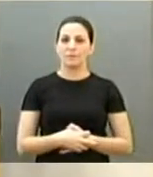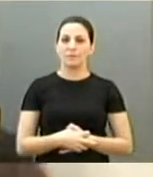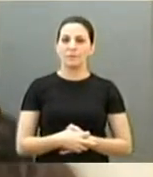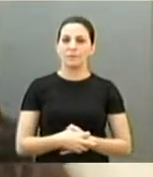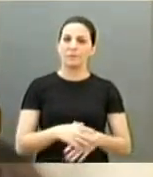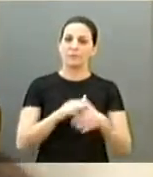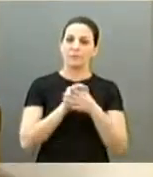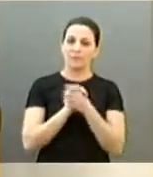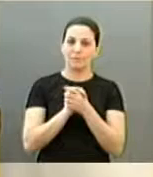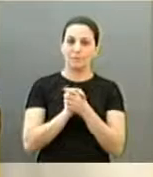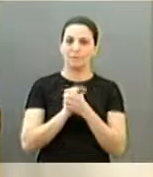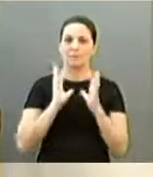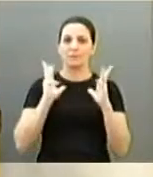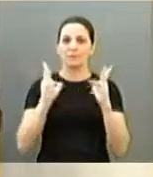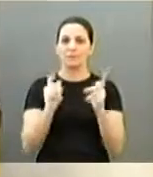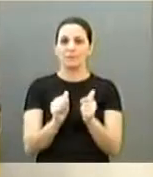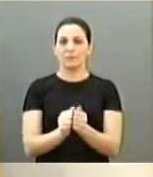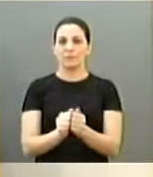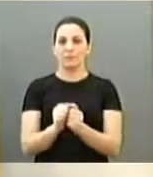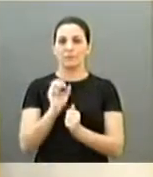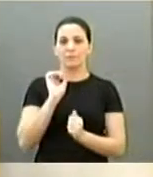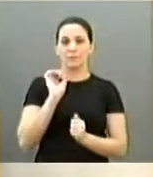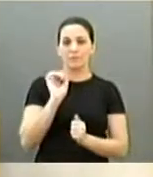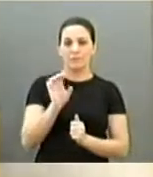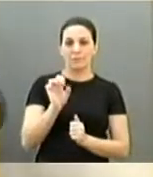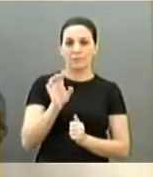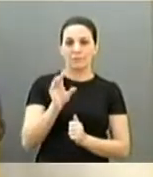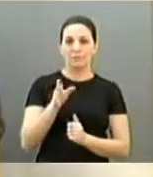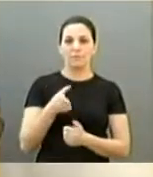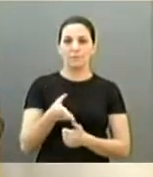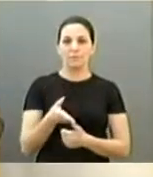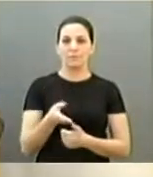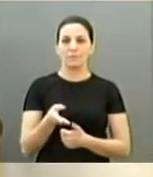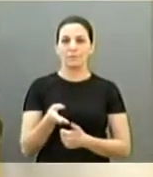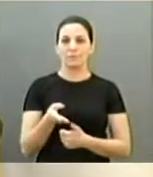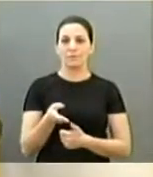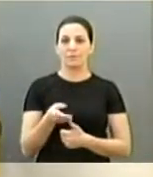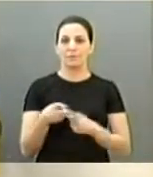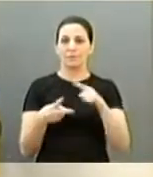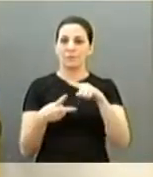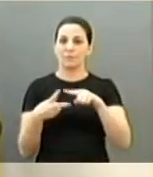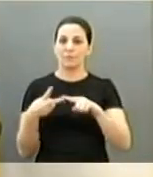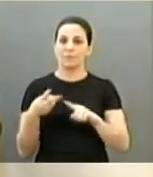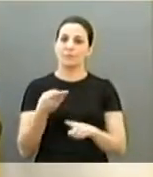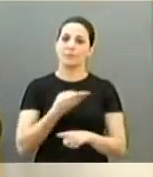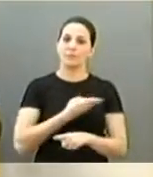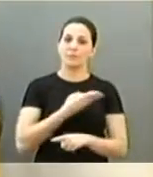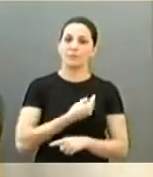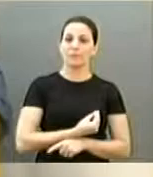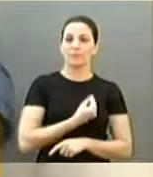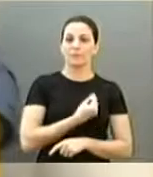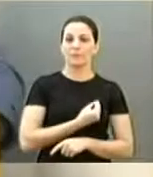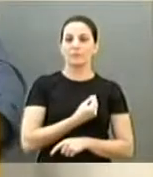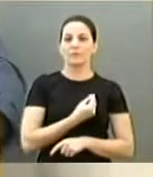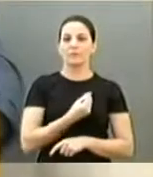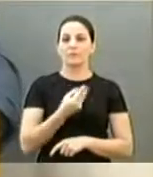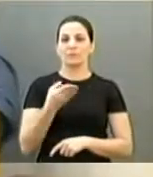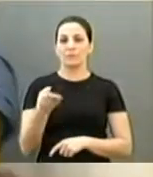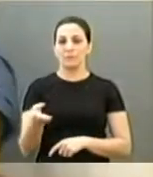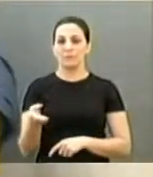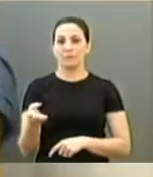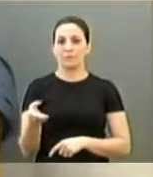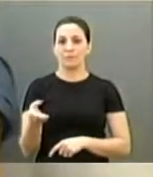Quero cumprimentar a todos, em especial, dois amigos que se encontram presentes aqui na tribuna,